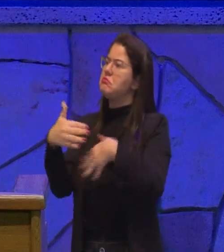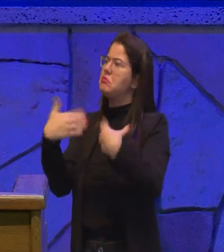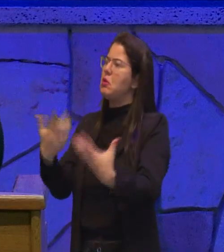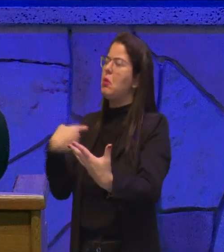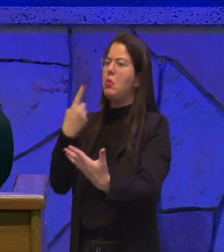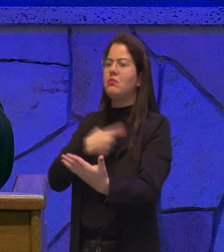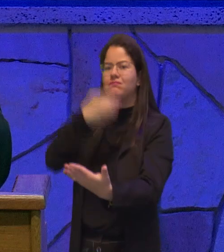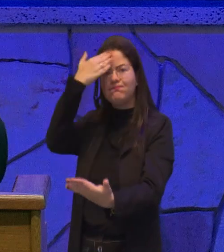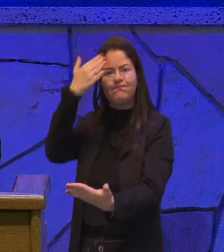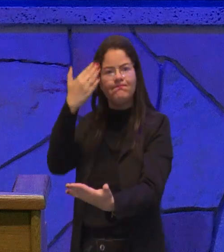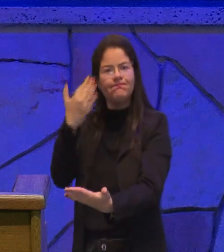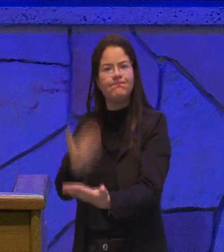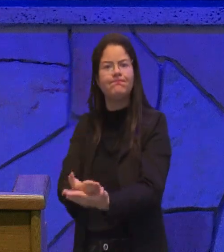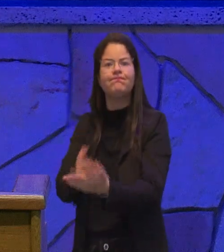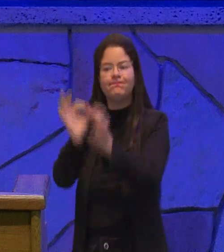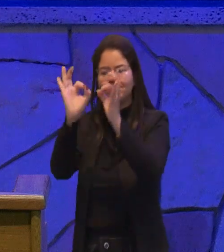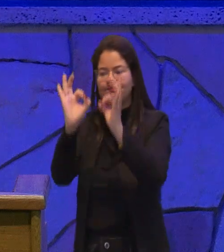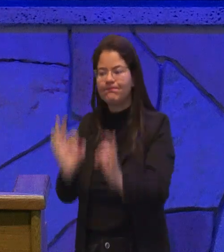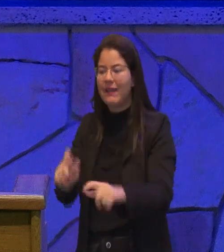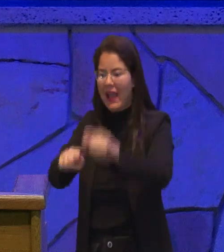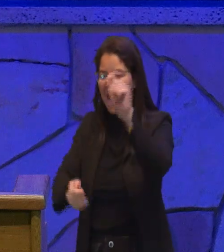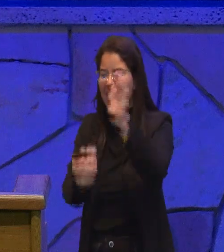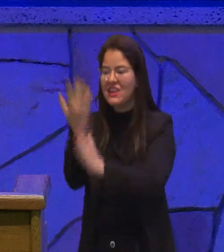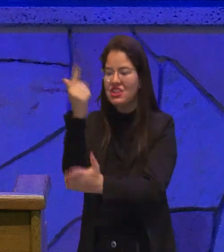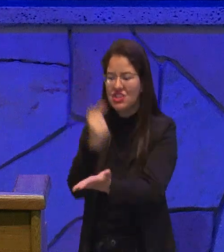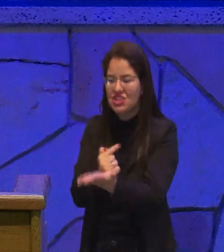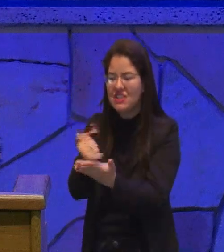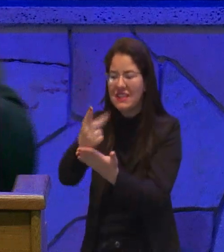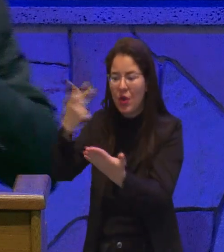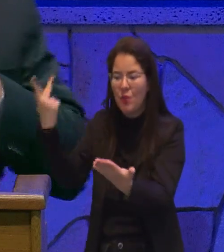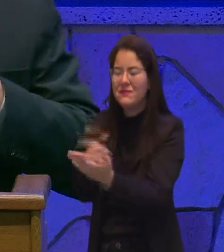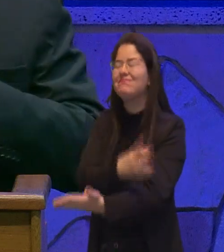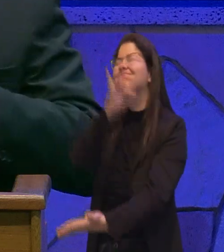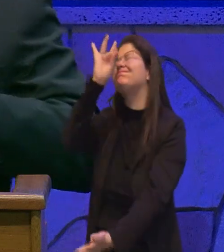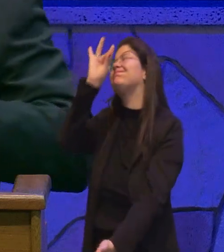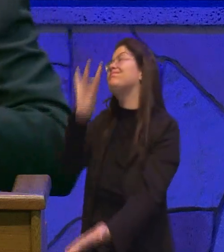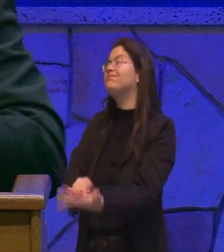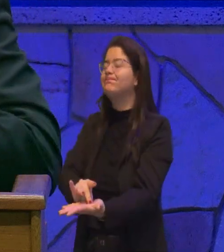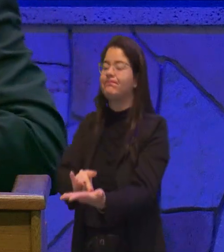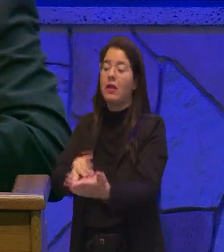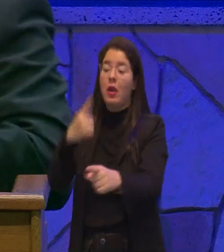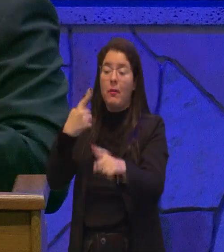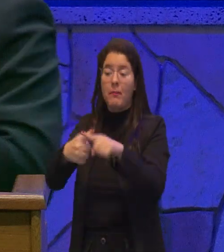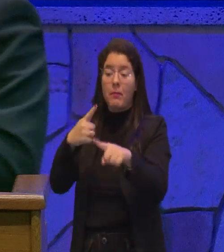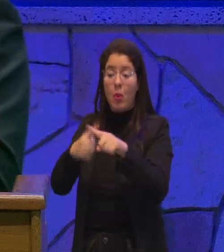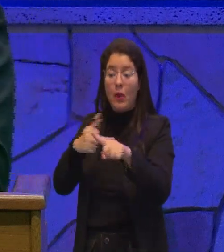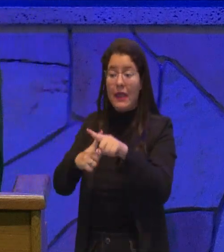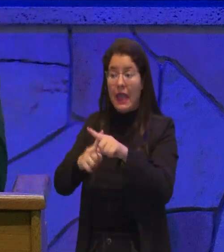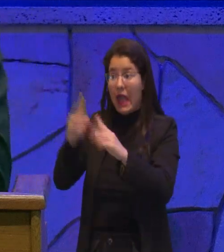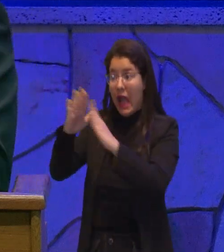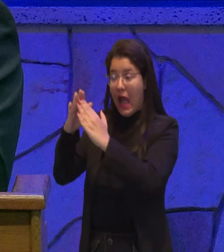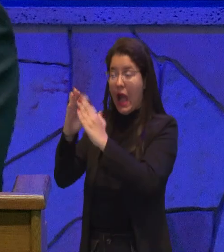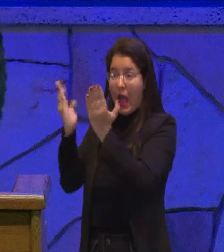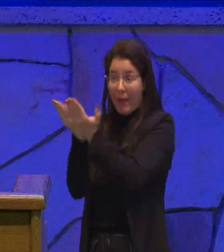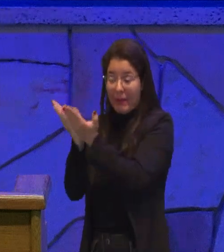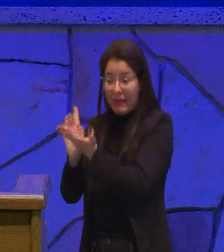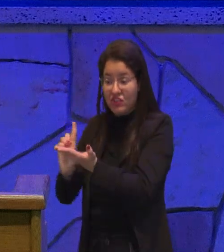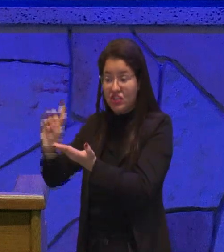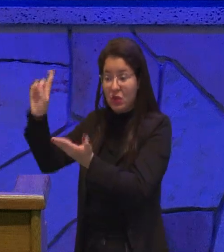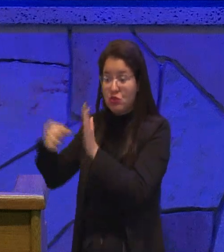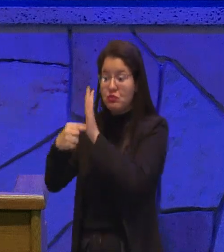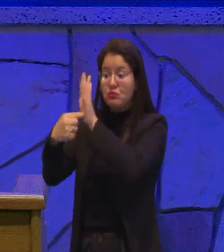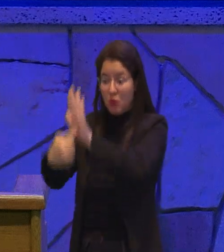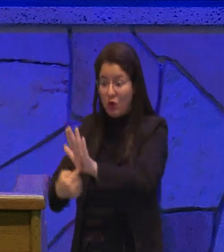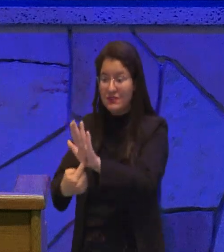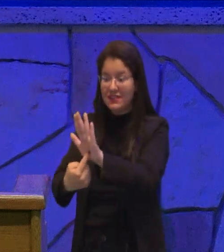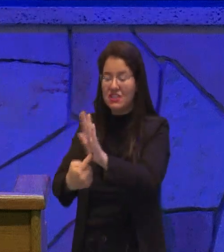na narrativa bíblica do início, da origem? Quando toda a Bíblia, ela autentica, ela traz a